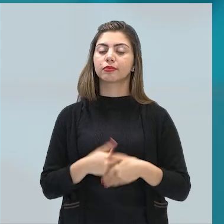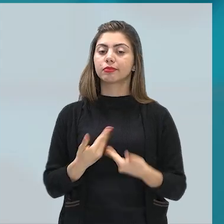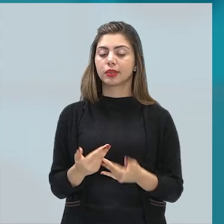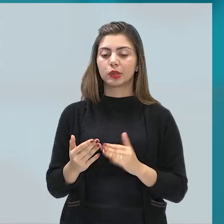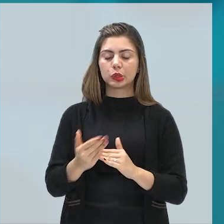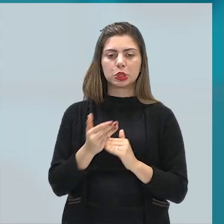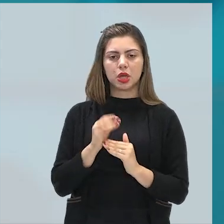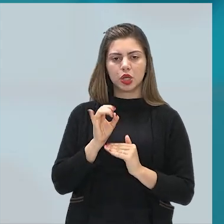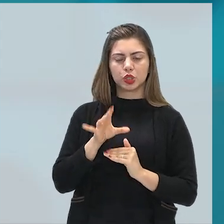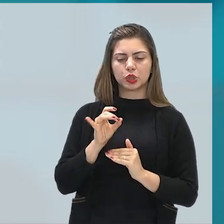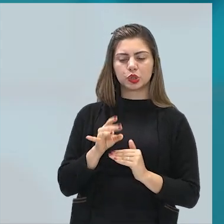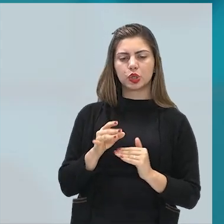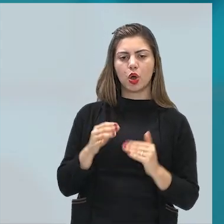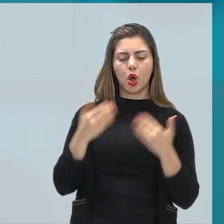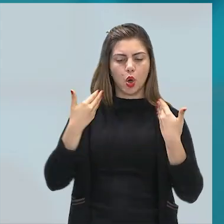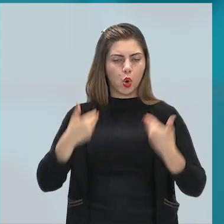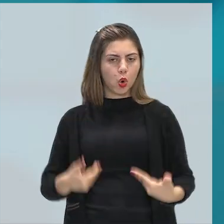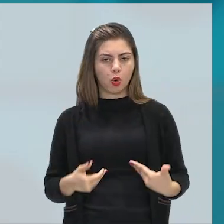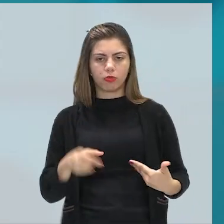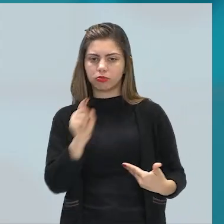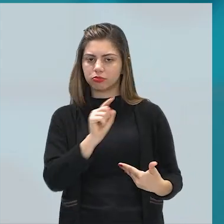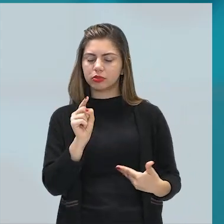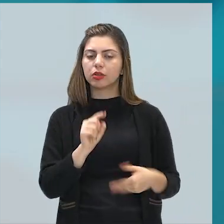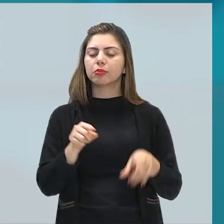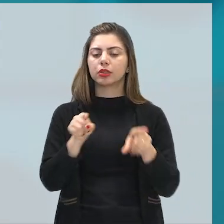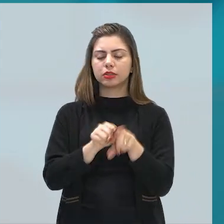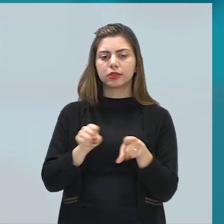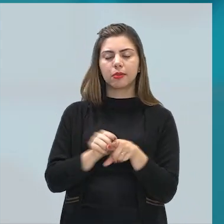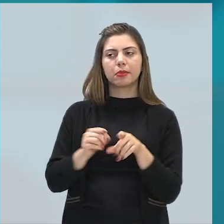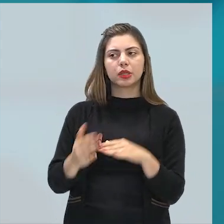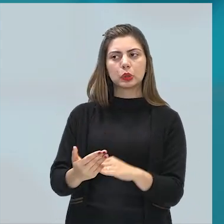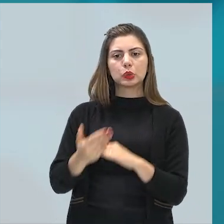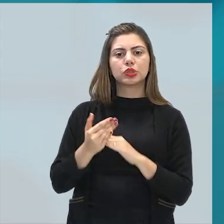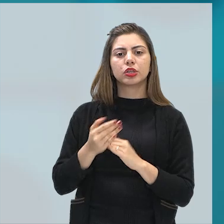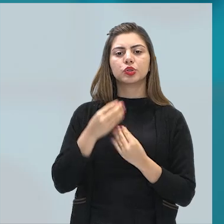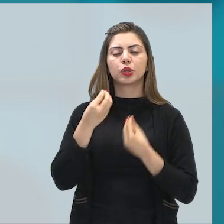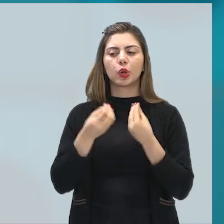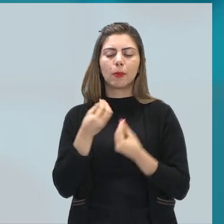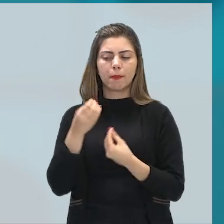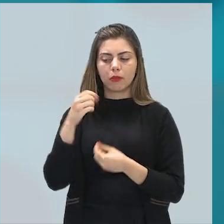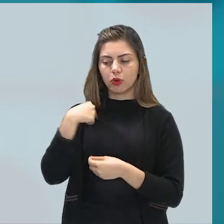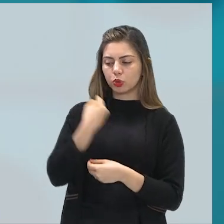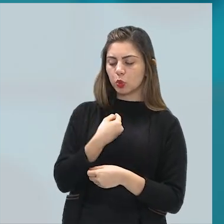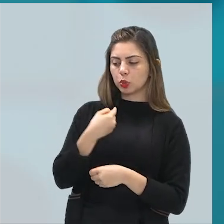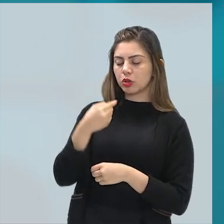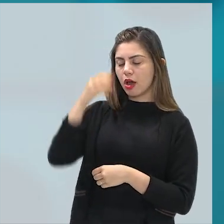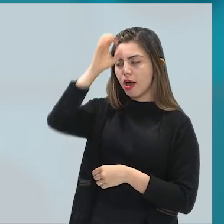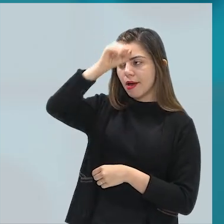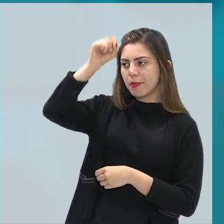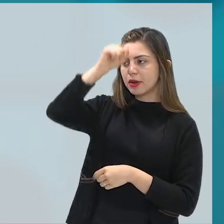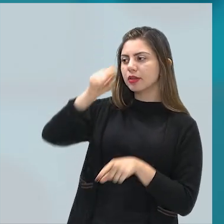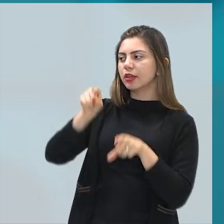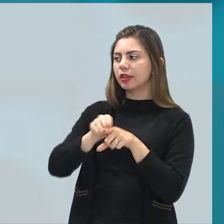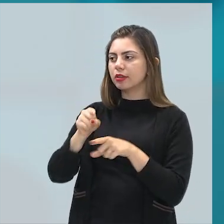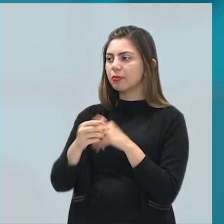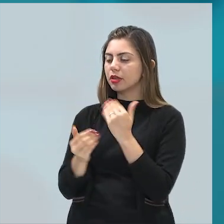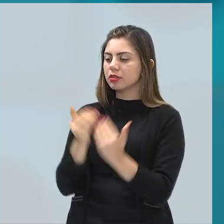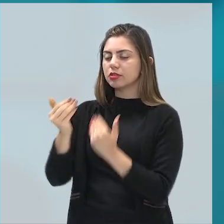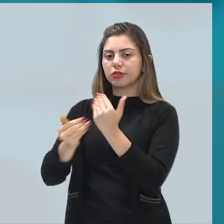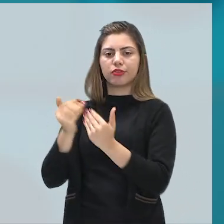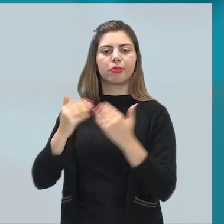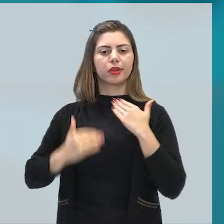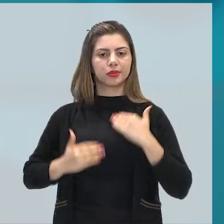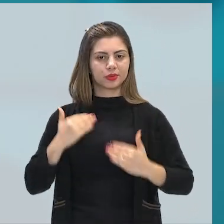benefícios físicos, mas benefícios relacionados ao nosso aprendizado e desenvolvimento